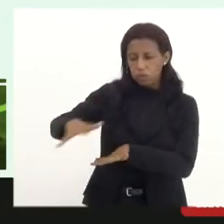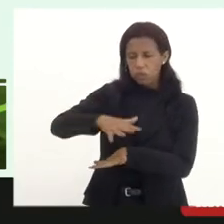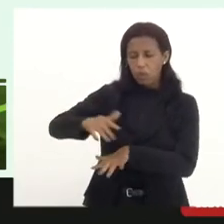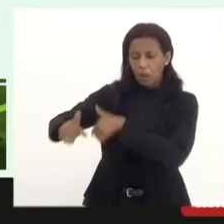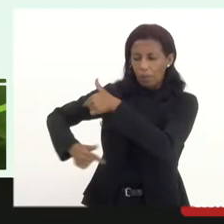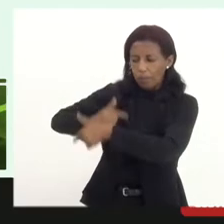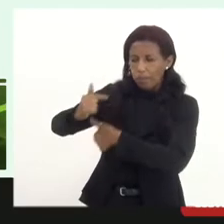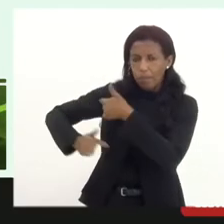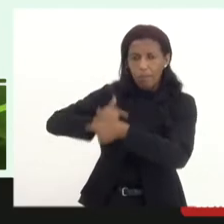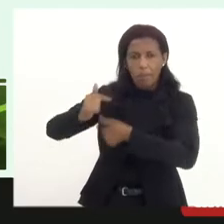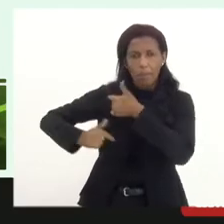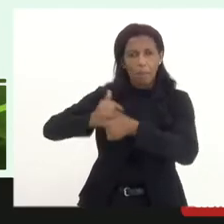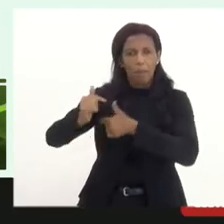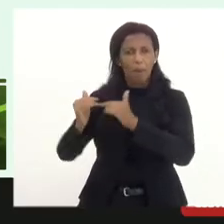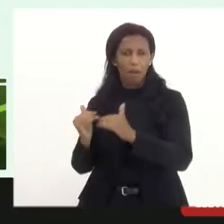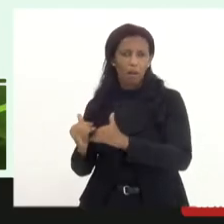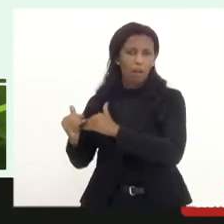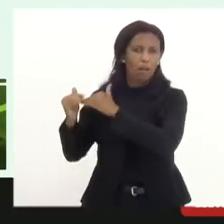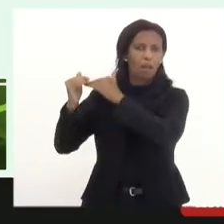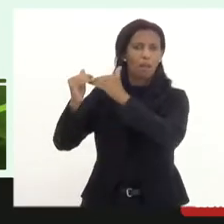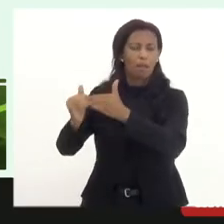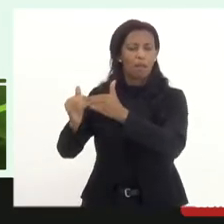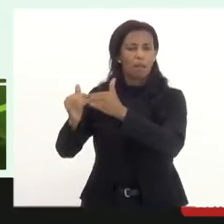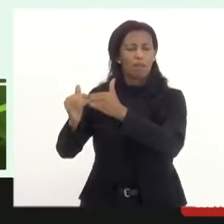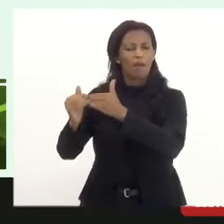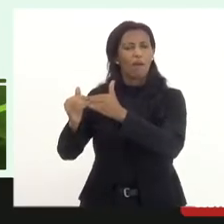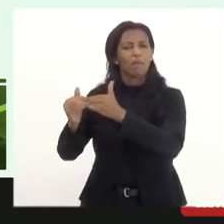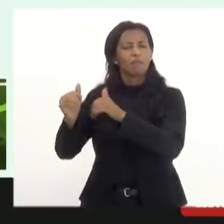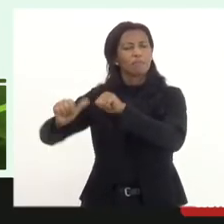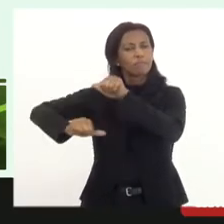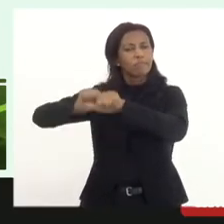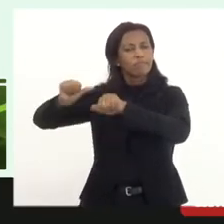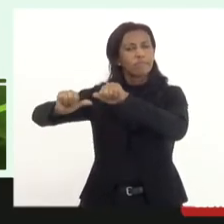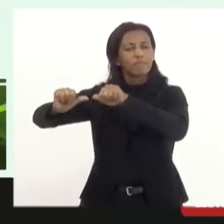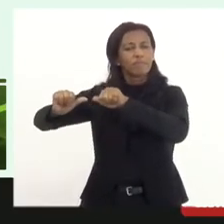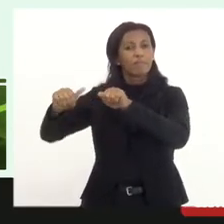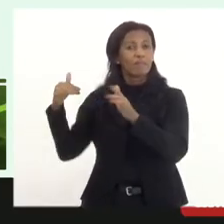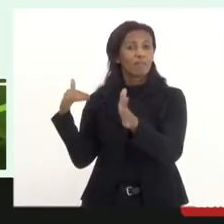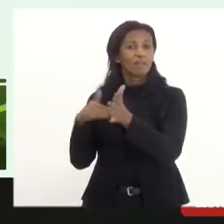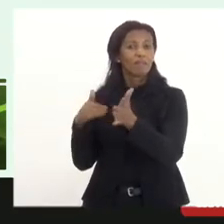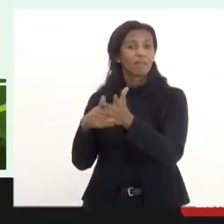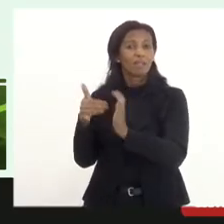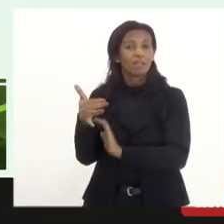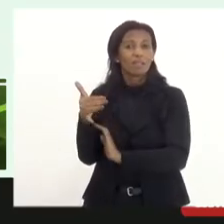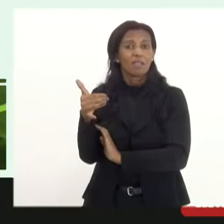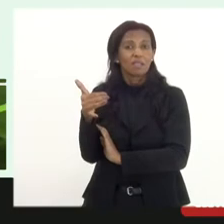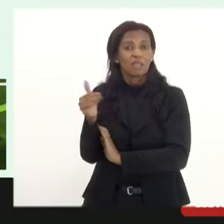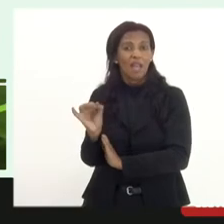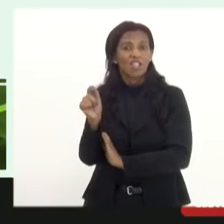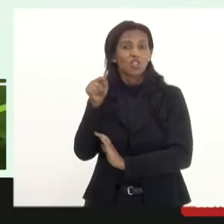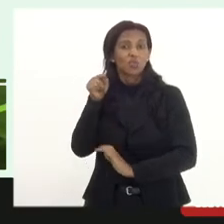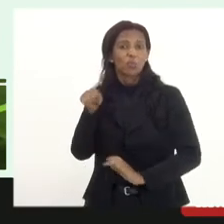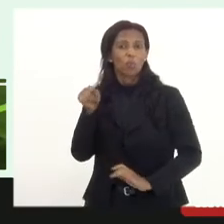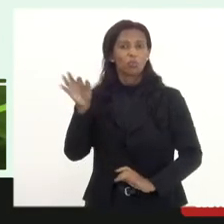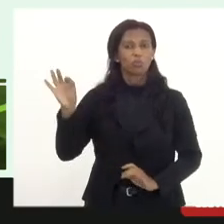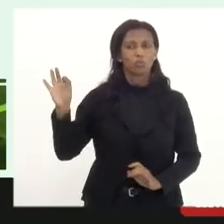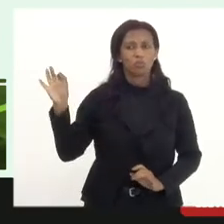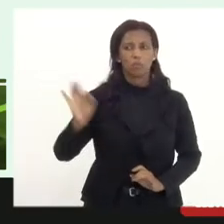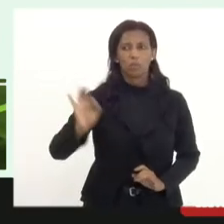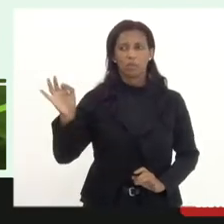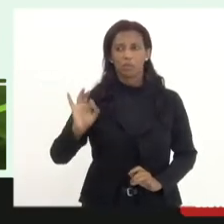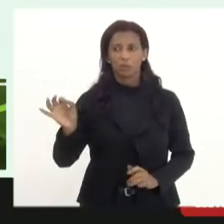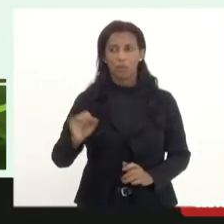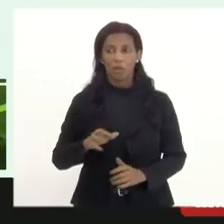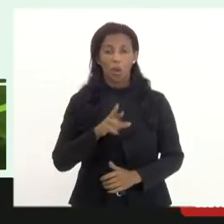e elevar o fator de recuperação em até 10 pontos percentuais. Para quem conhece o